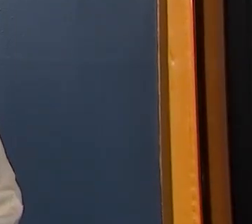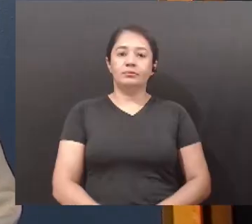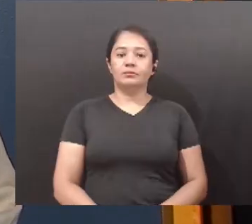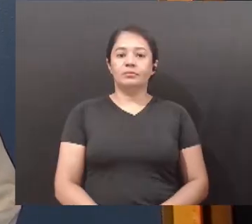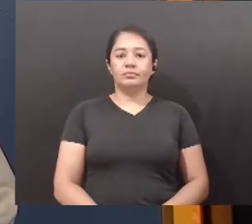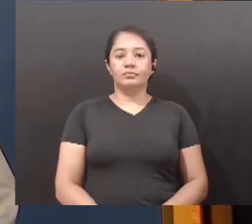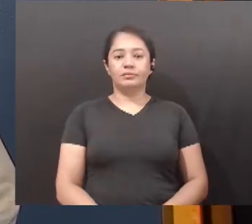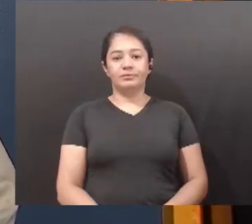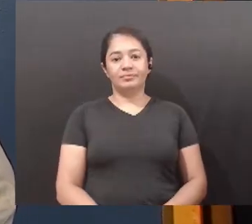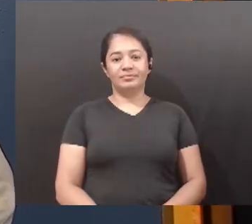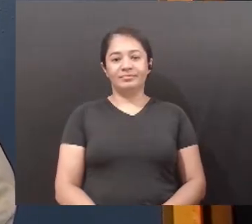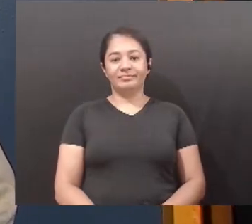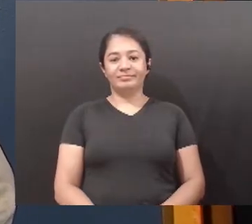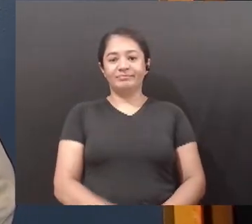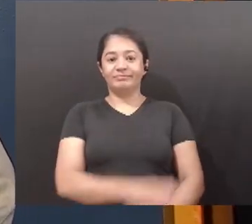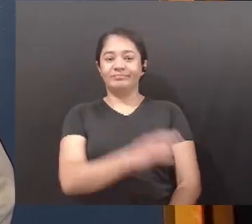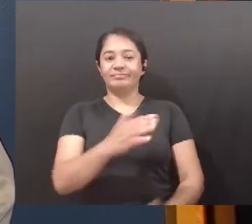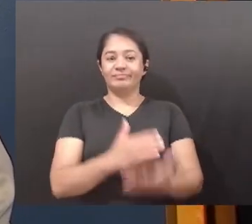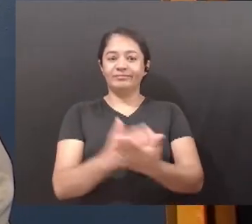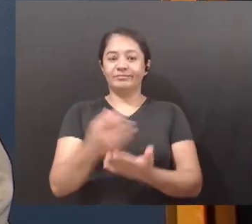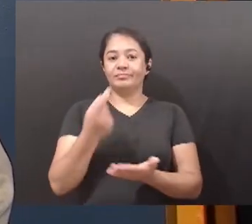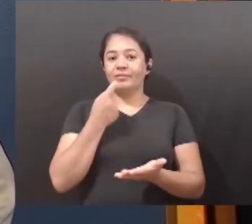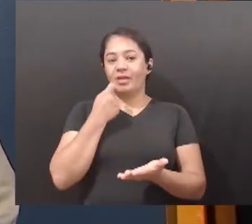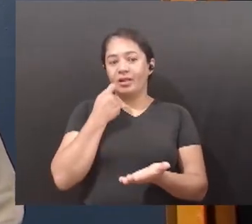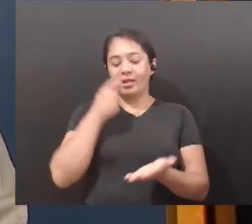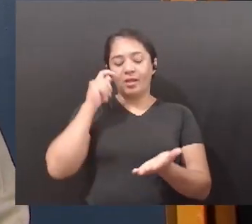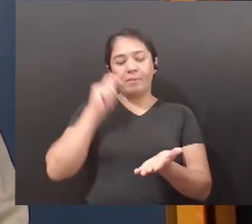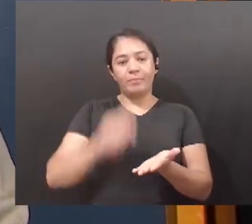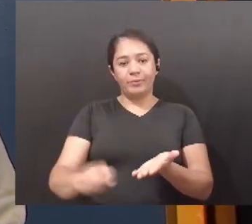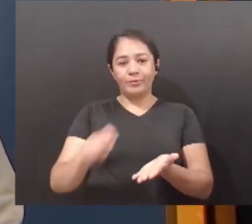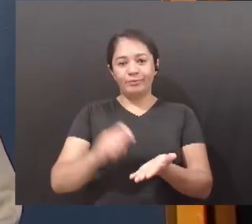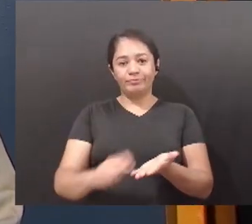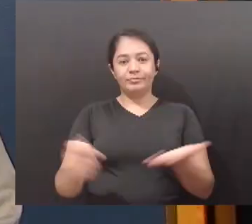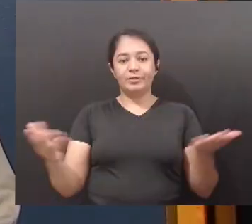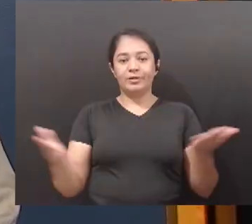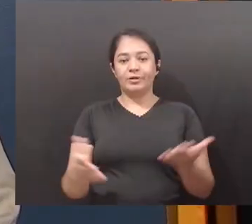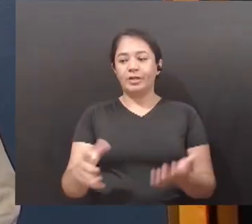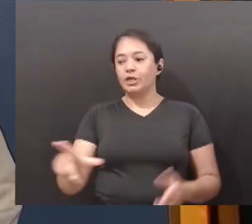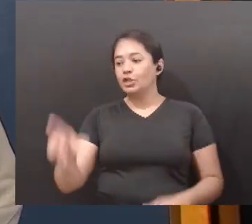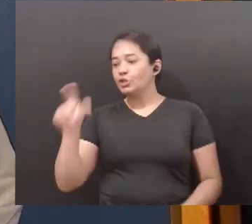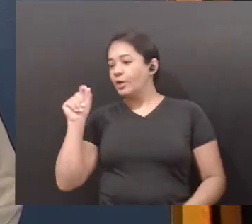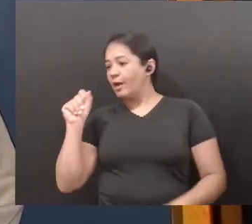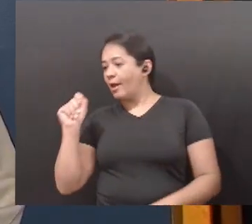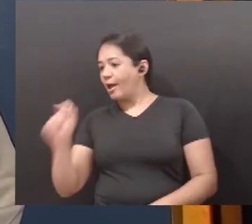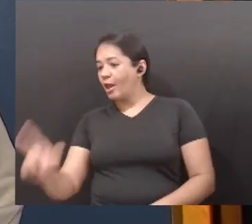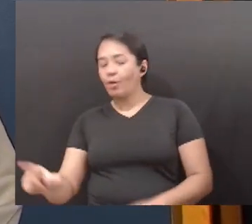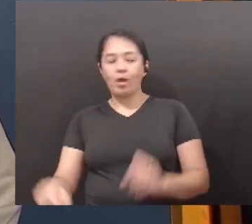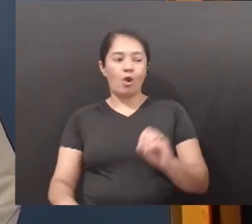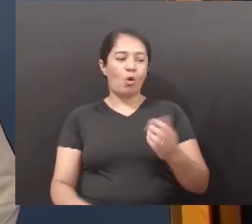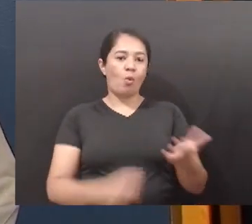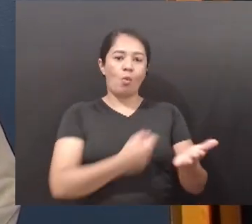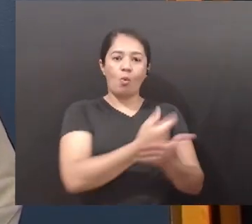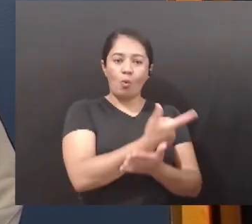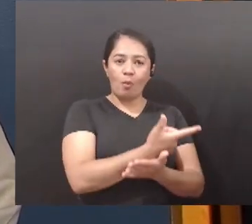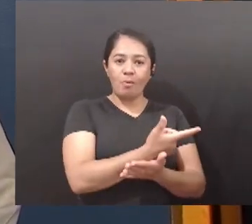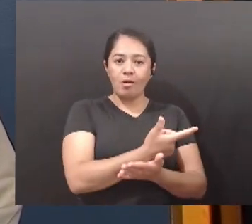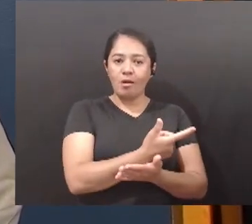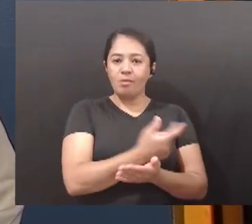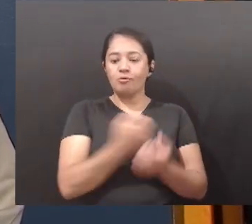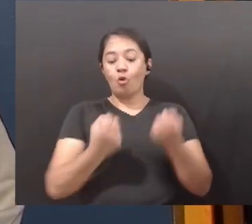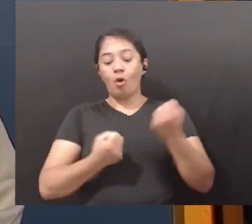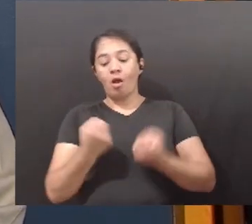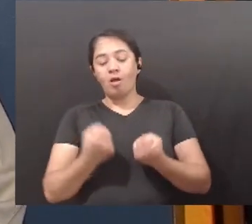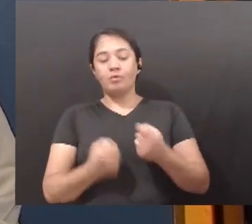Tá no ar mais um Na Ponta do Lápis e decidir entre alugar ou comprar um carro é uma dúvida muito comum para